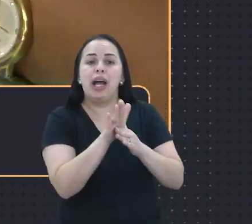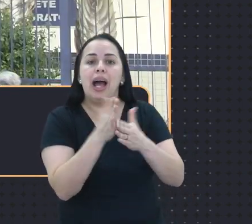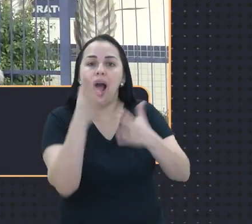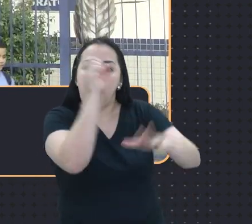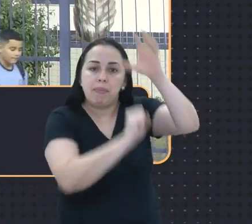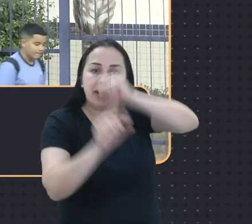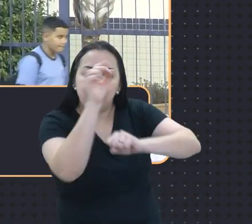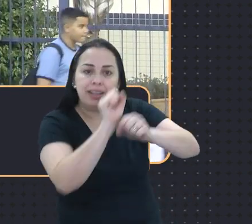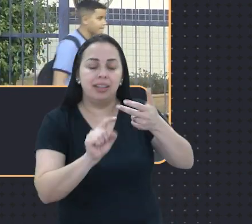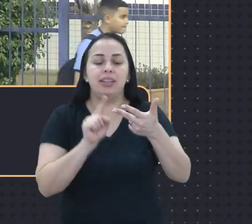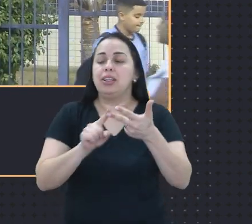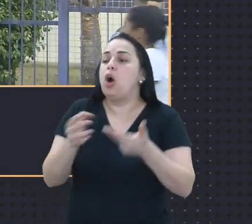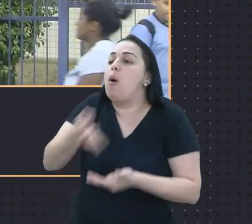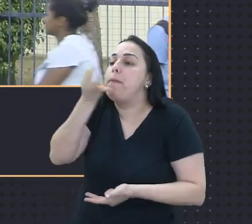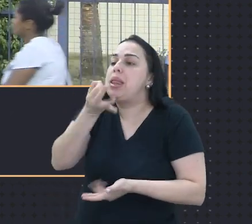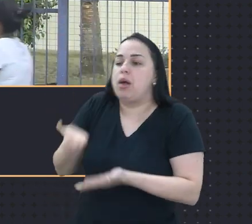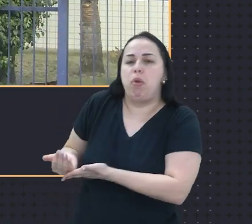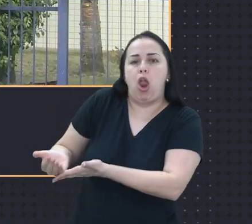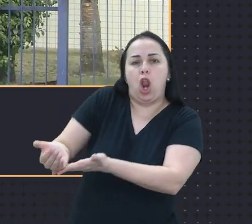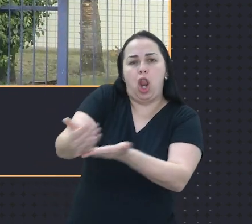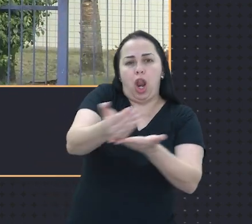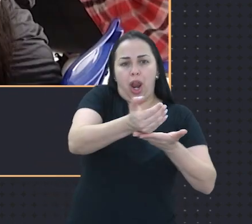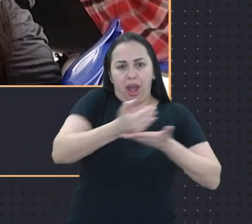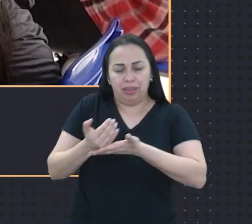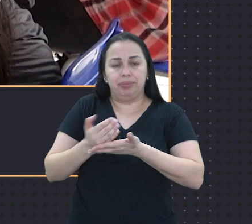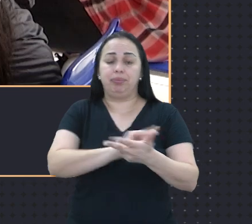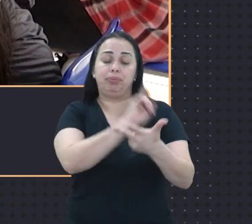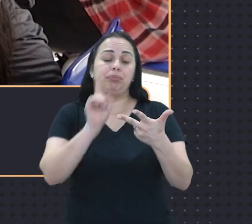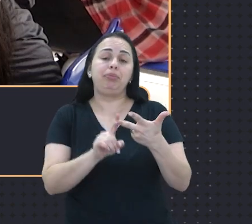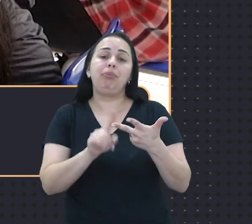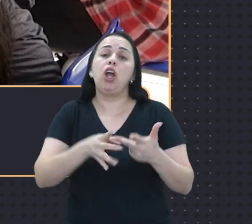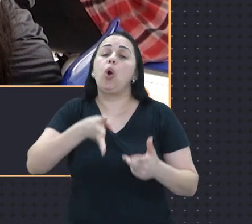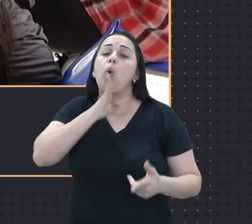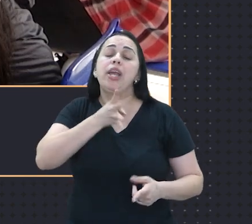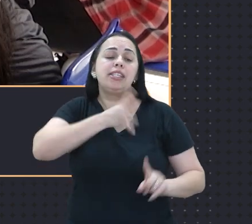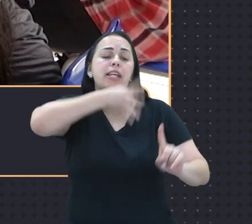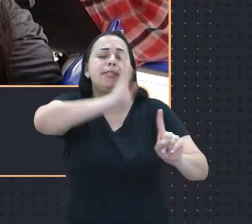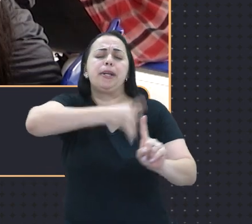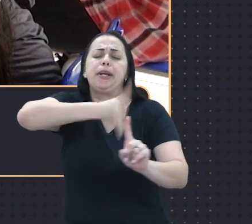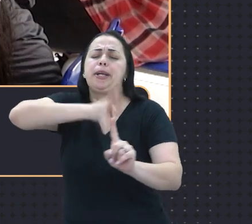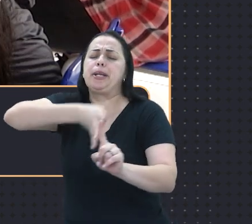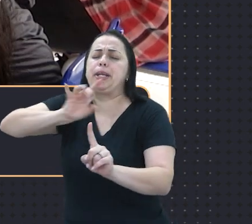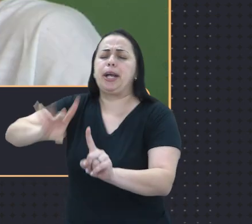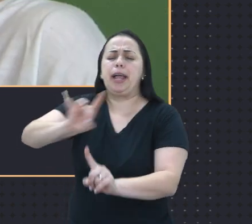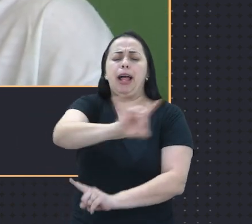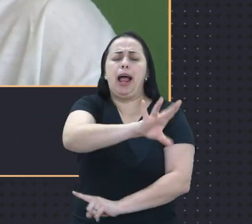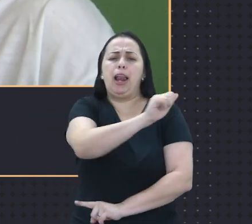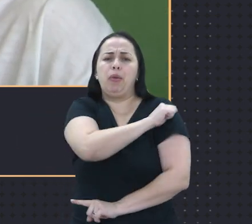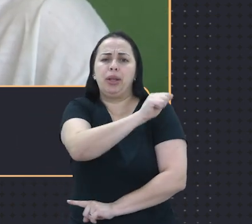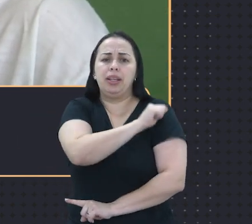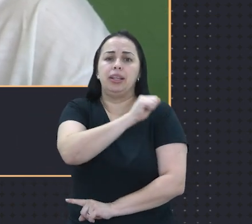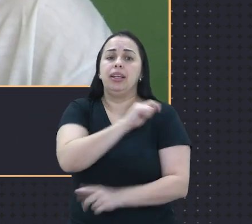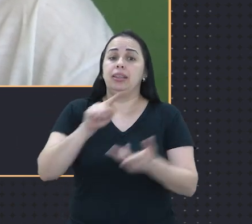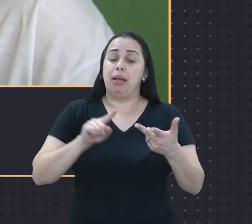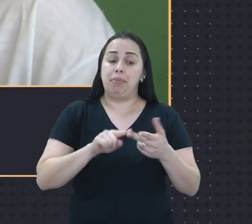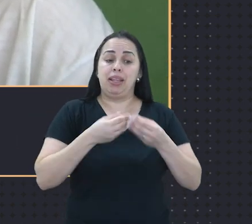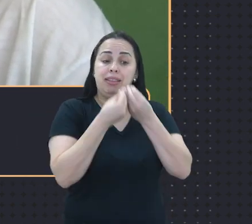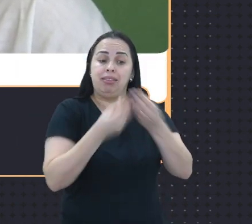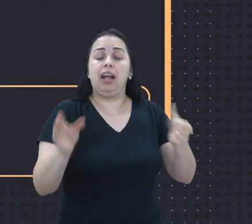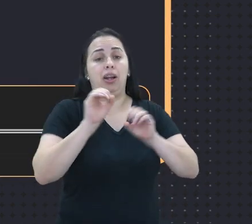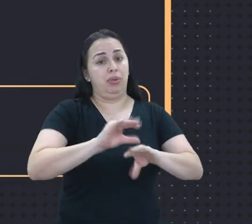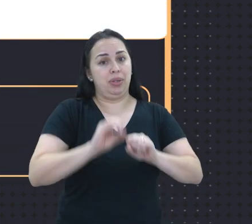aprendizagem, ouvir e encaminhar sugestões dos familiares, conhecer a especificidade de cada aluno e assegurar a educação em